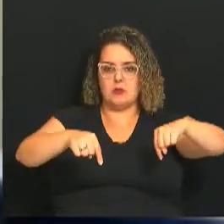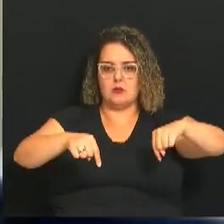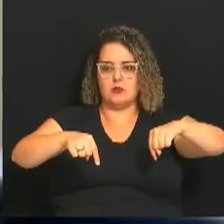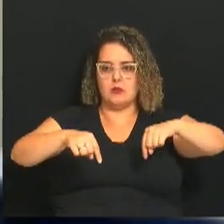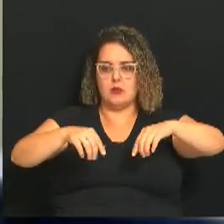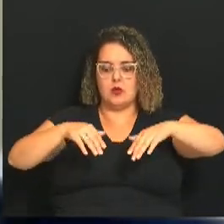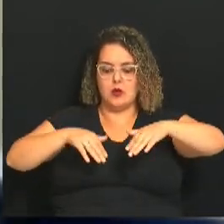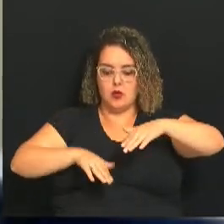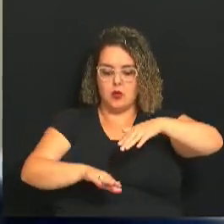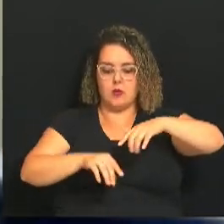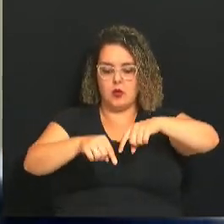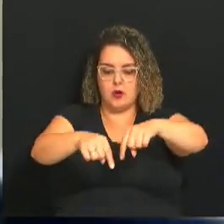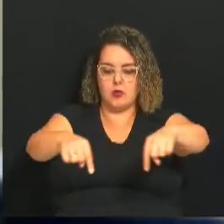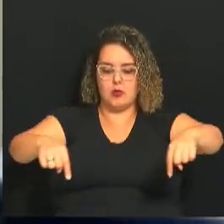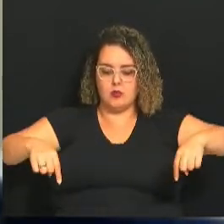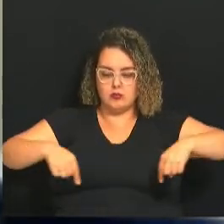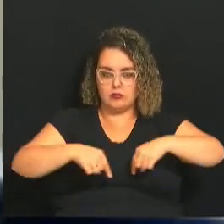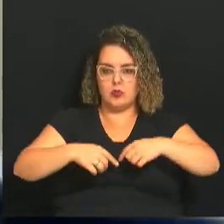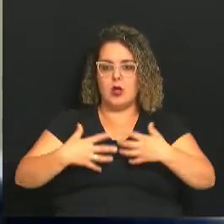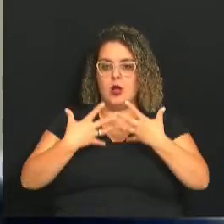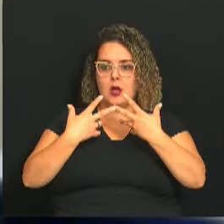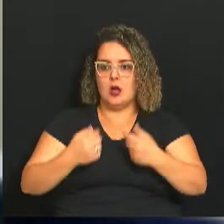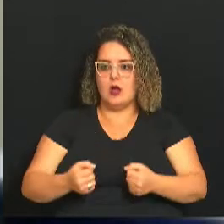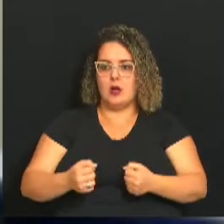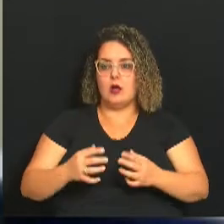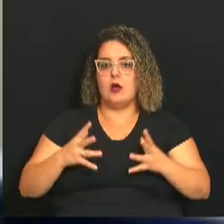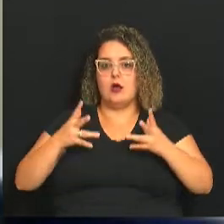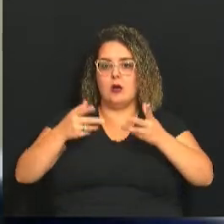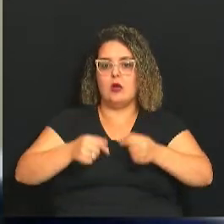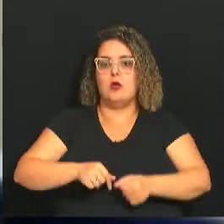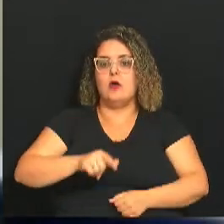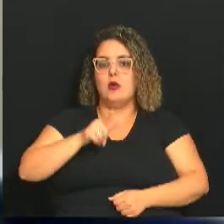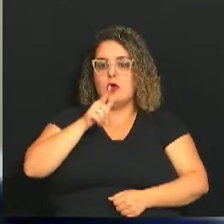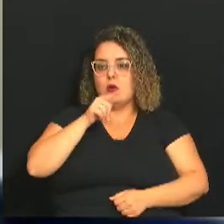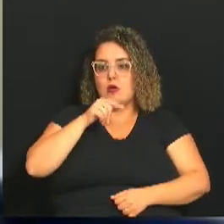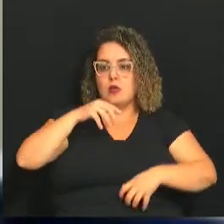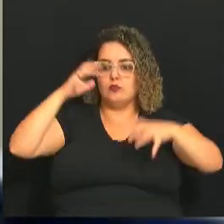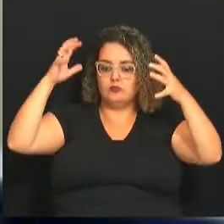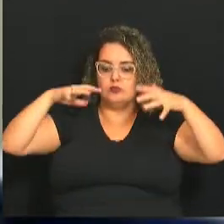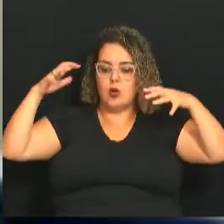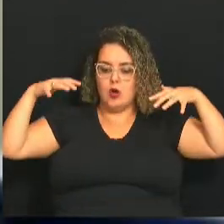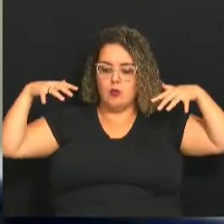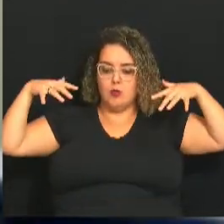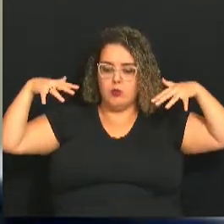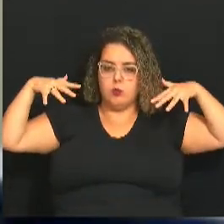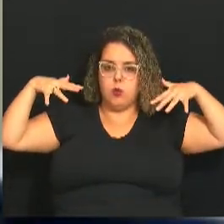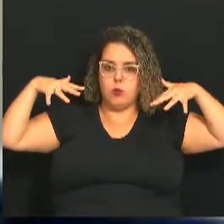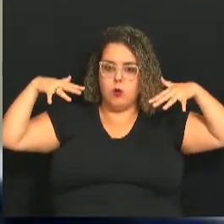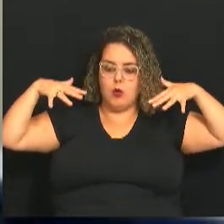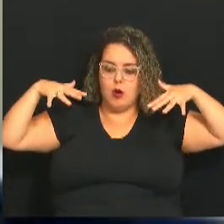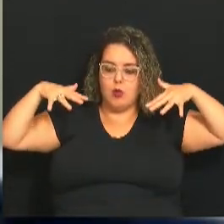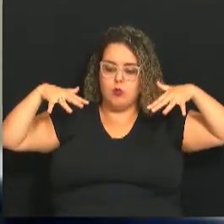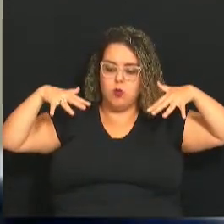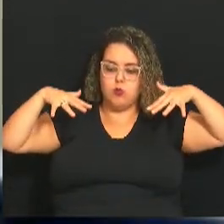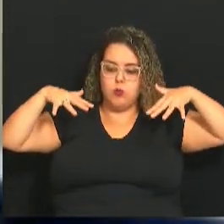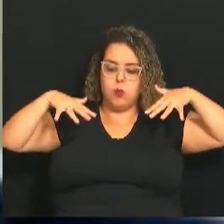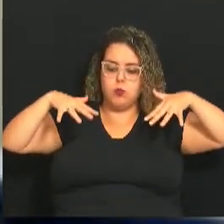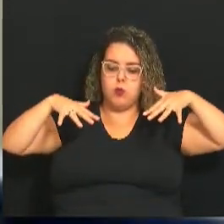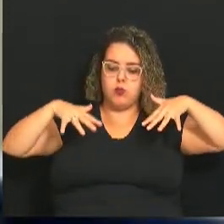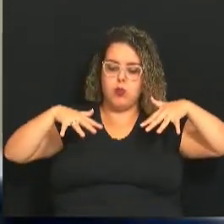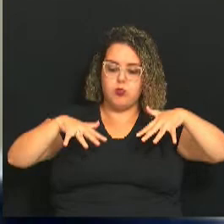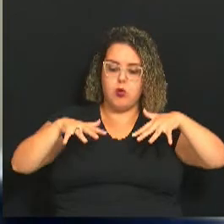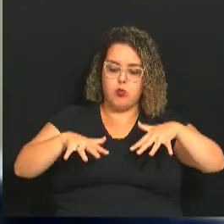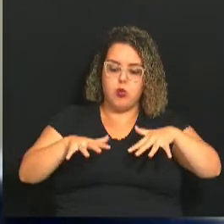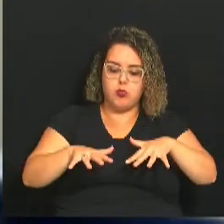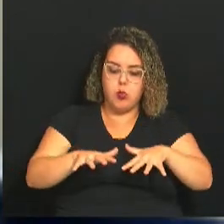um local onde recebe toda a água do bairro e depois vai escoando devagar. Então, isso é uma saída